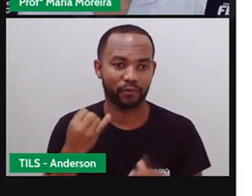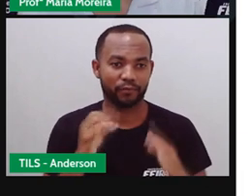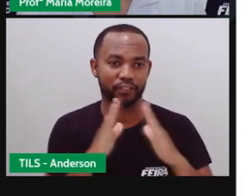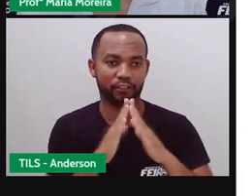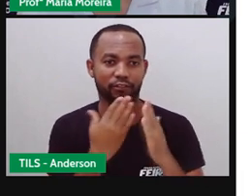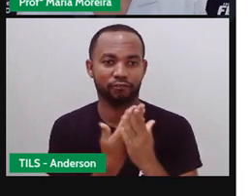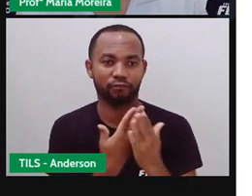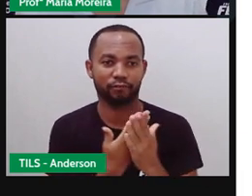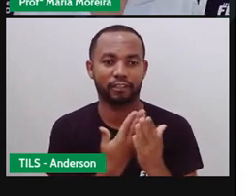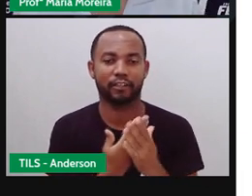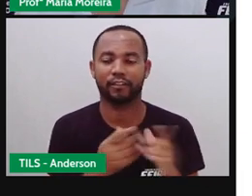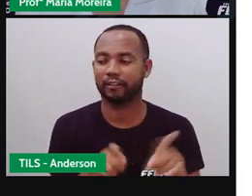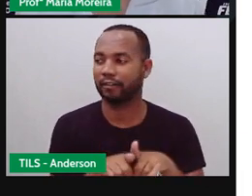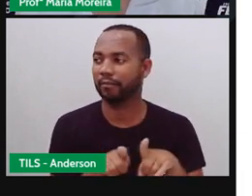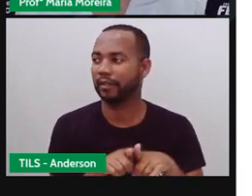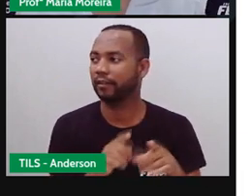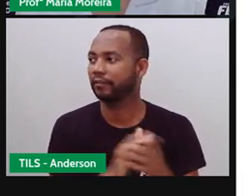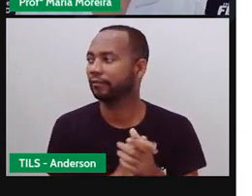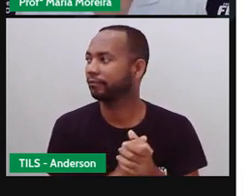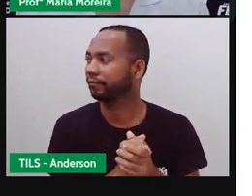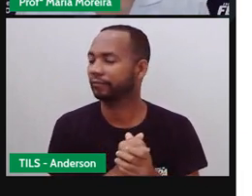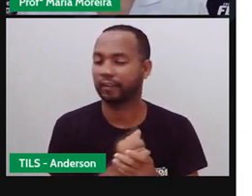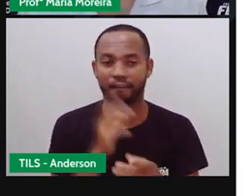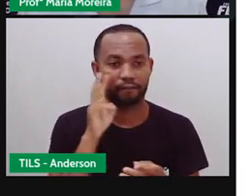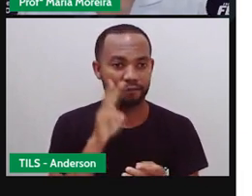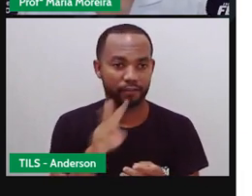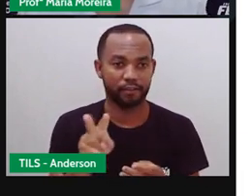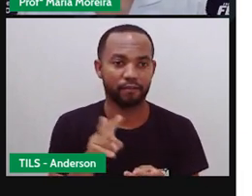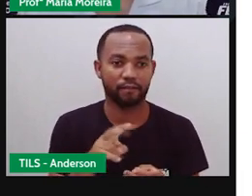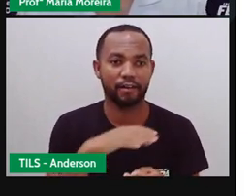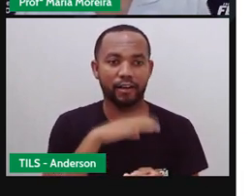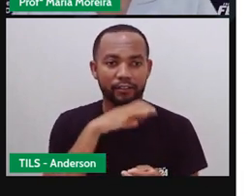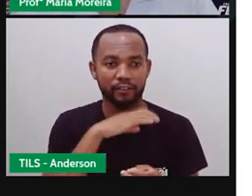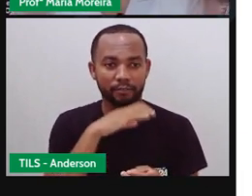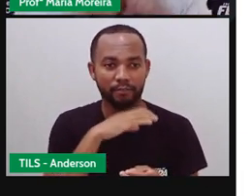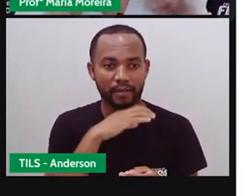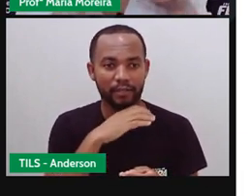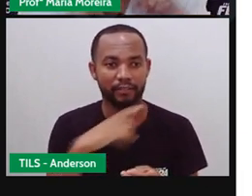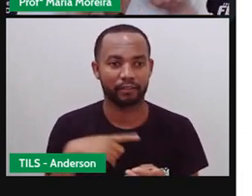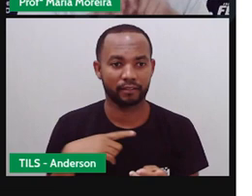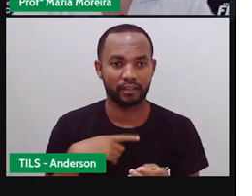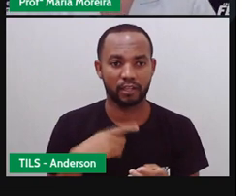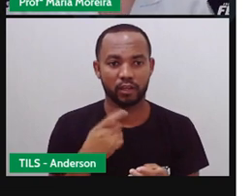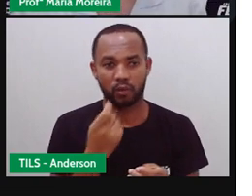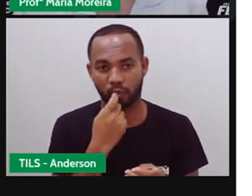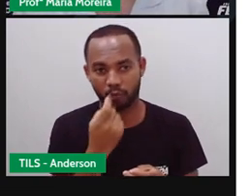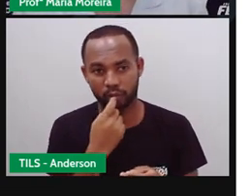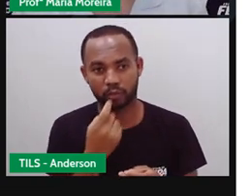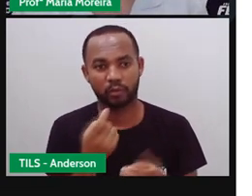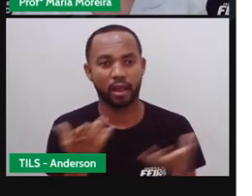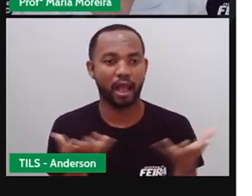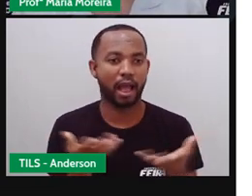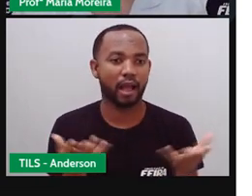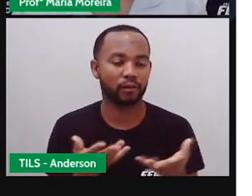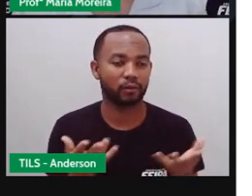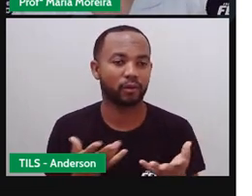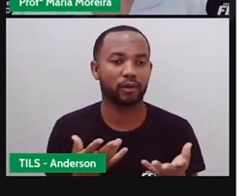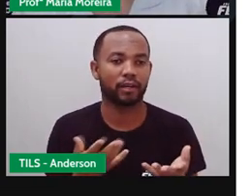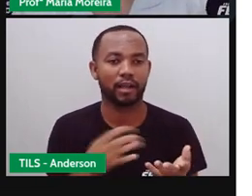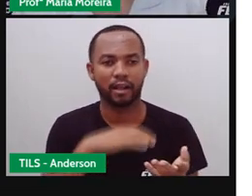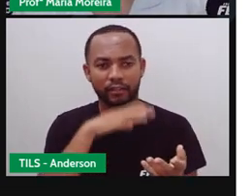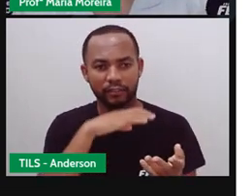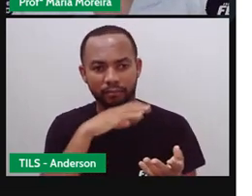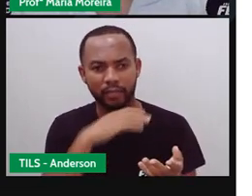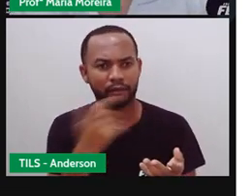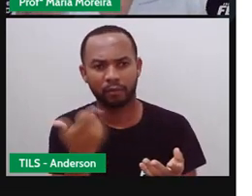aquele com um comparativo massa Vocês já viram os animais vertebrados estão vindo hoje os invertebrados aproveitem aí para comparar os